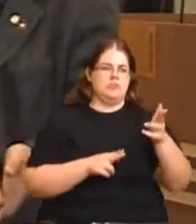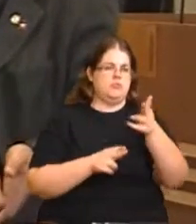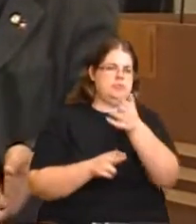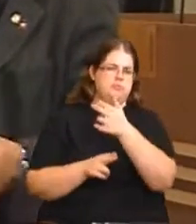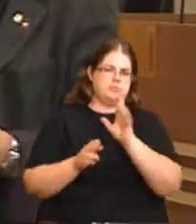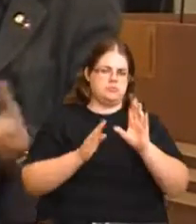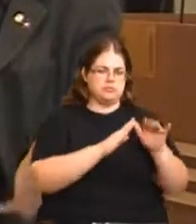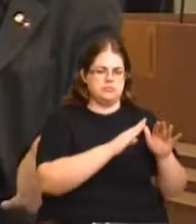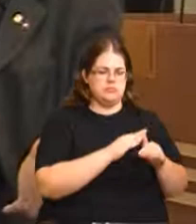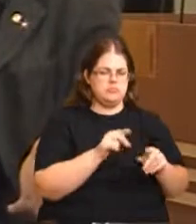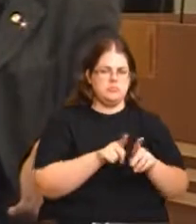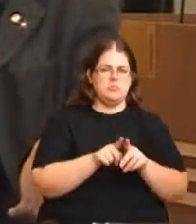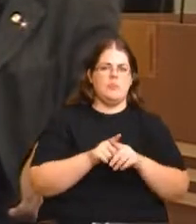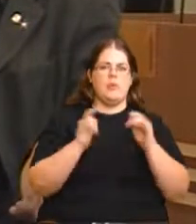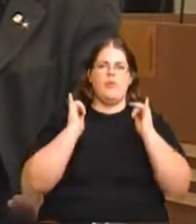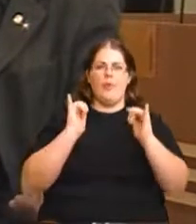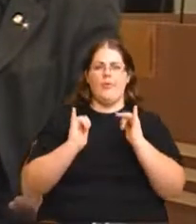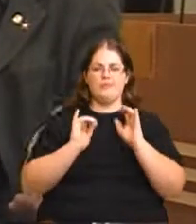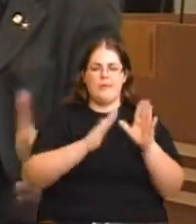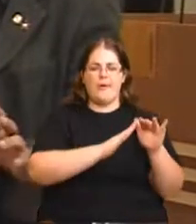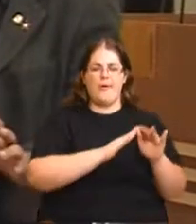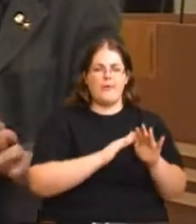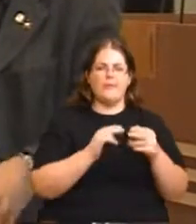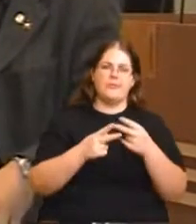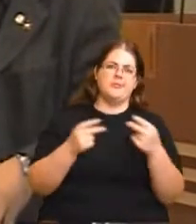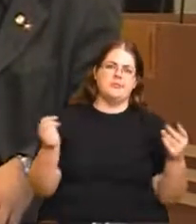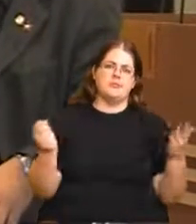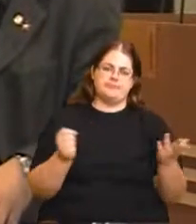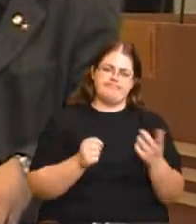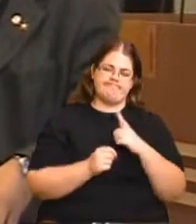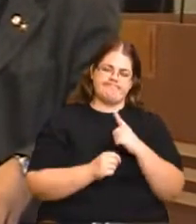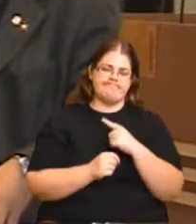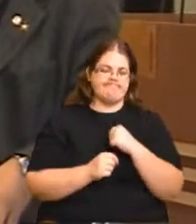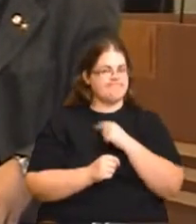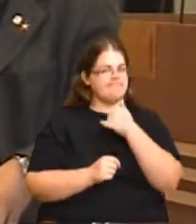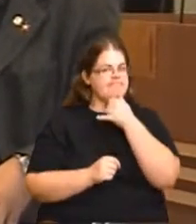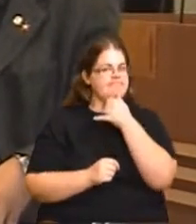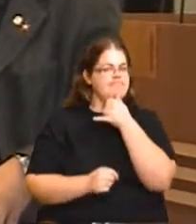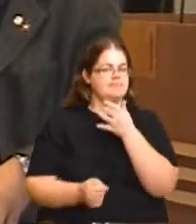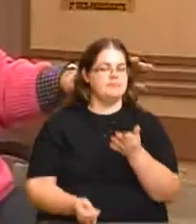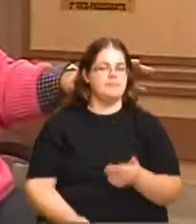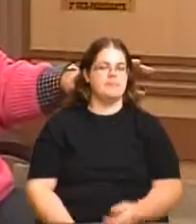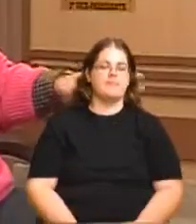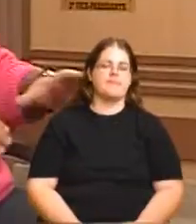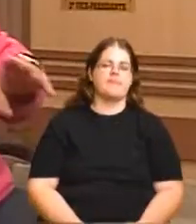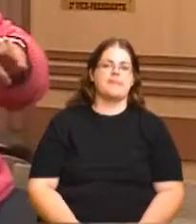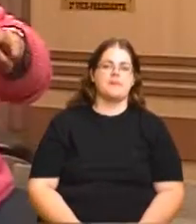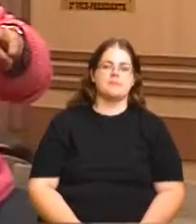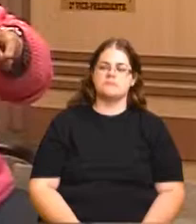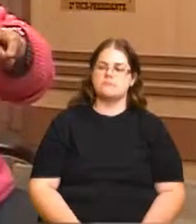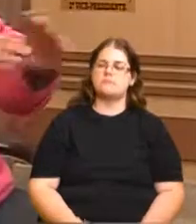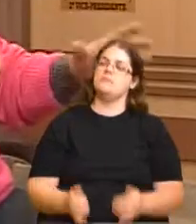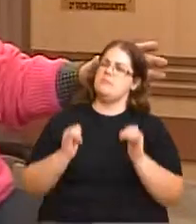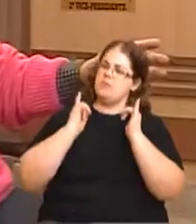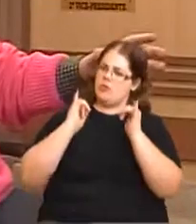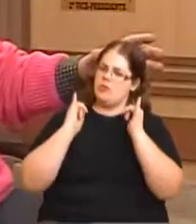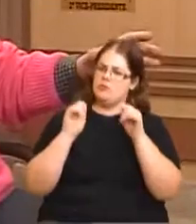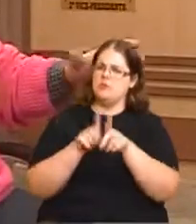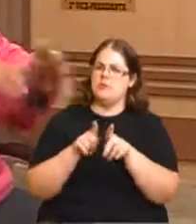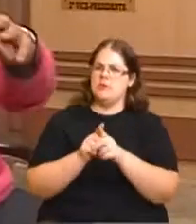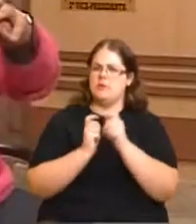assaltos a banco, o assalto ao transporte coletivo diariamente, então isso é uma preocupação nossa. O transporte coletivo, inclusive